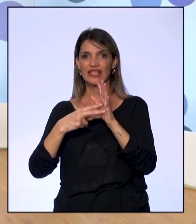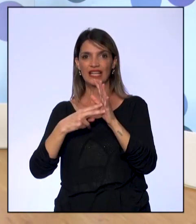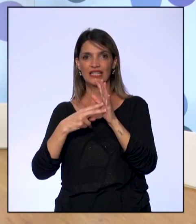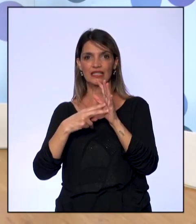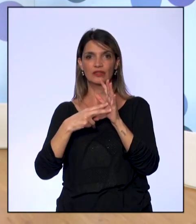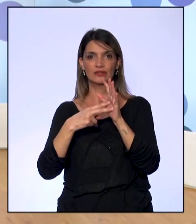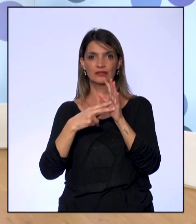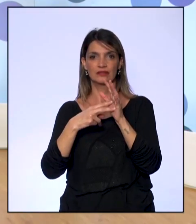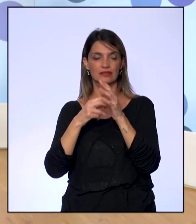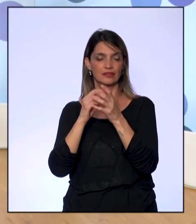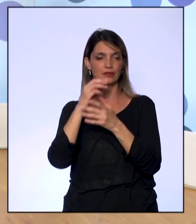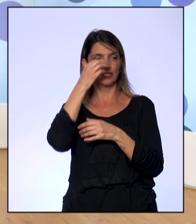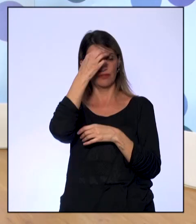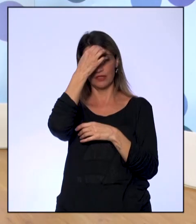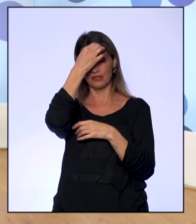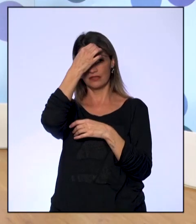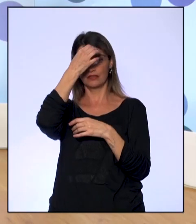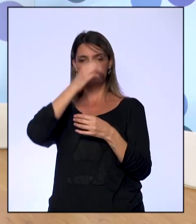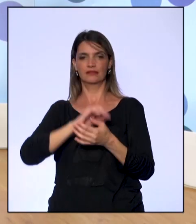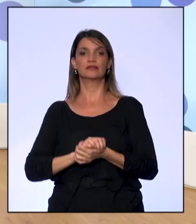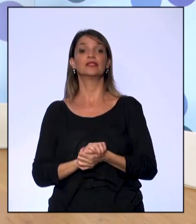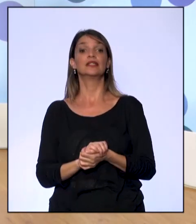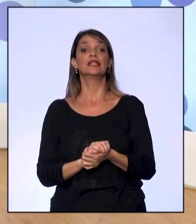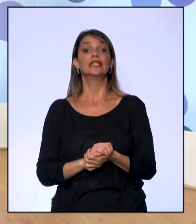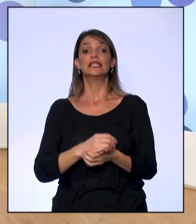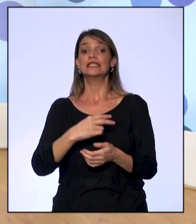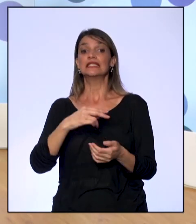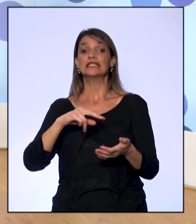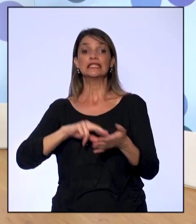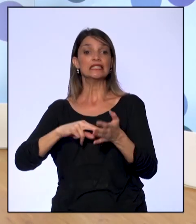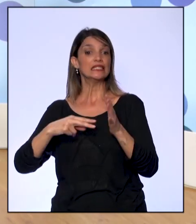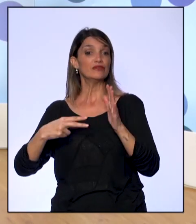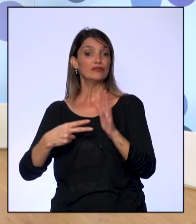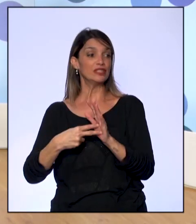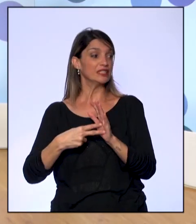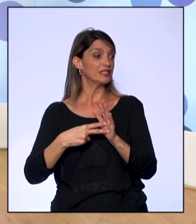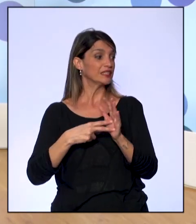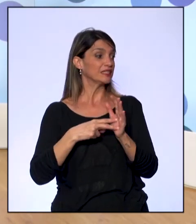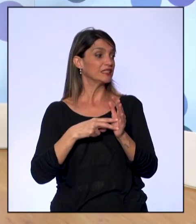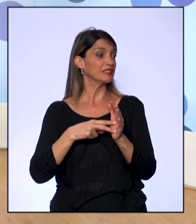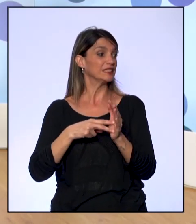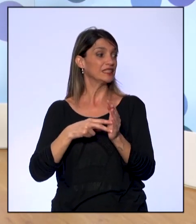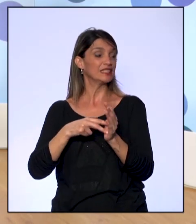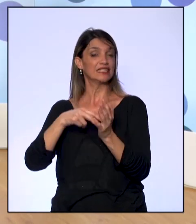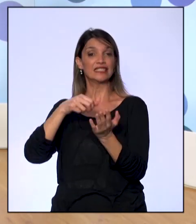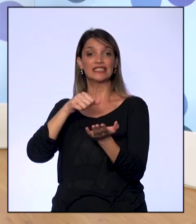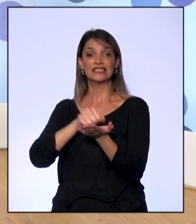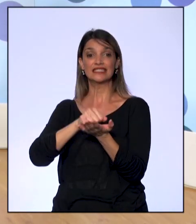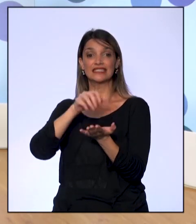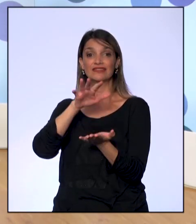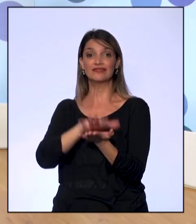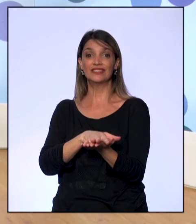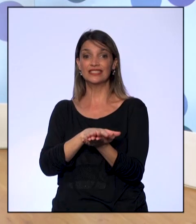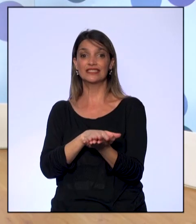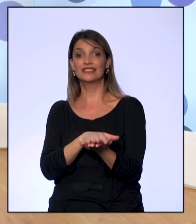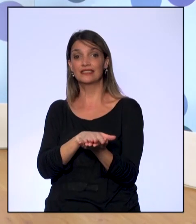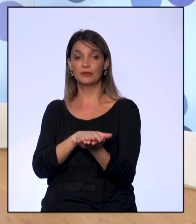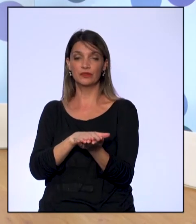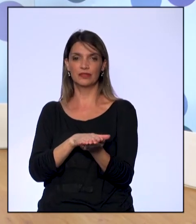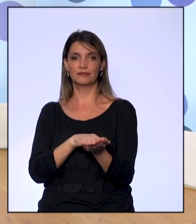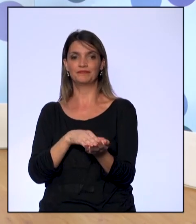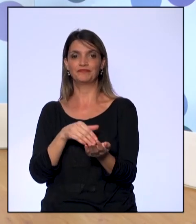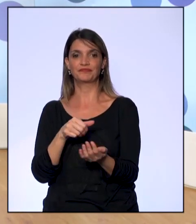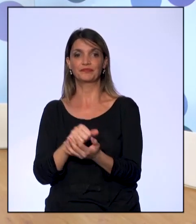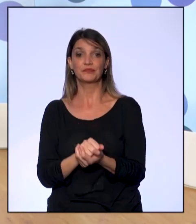vingança eu vou devolver aquilo que me fizeram tá se me arrancar um olho ou eu vou arrancar o ele também se me